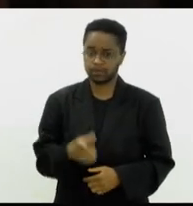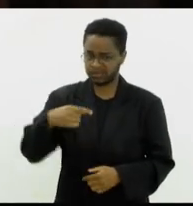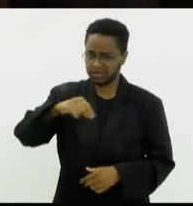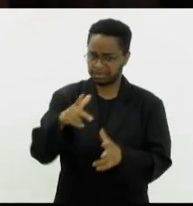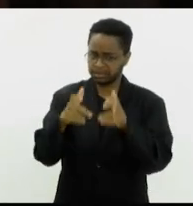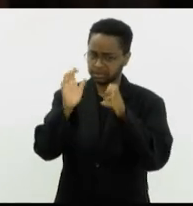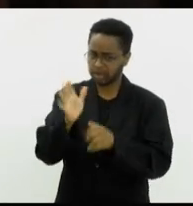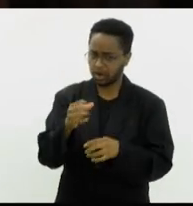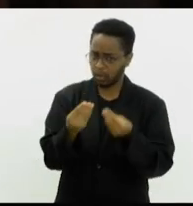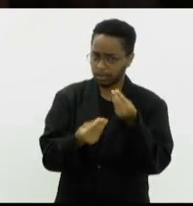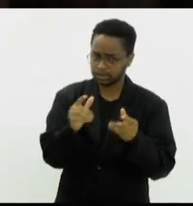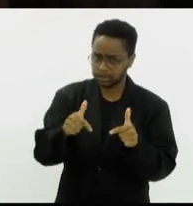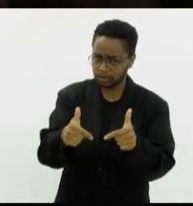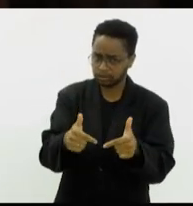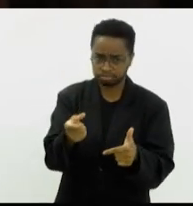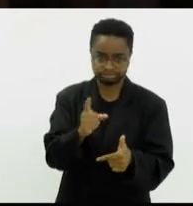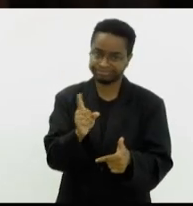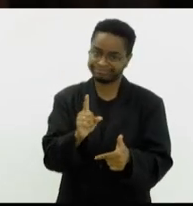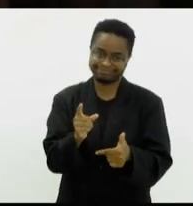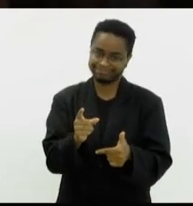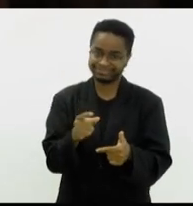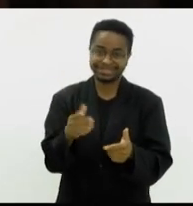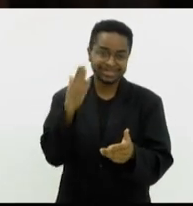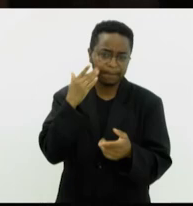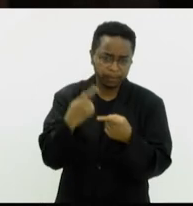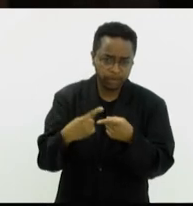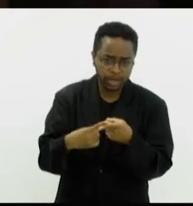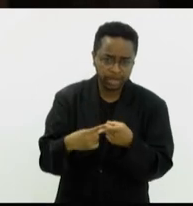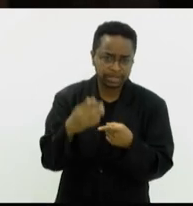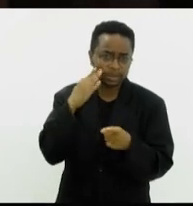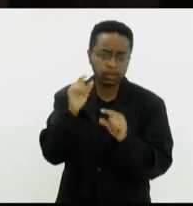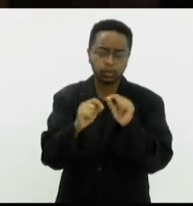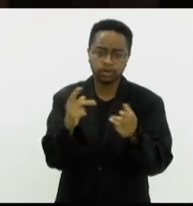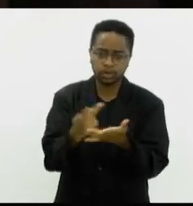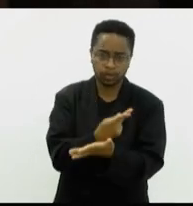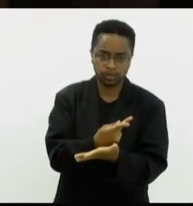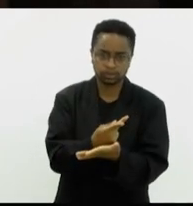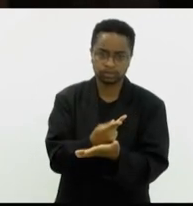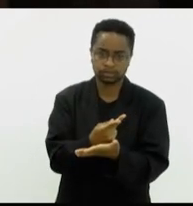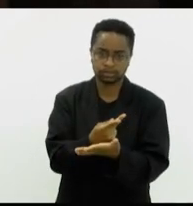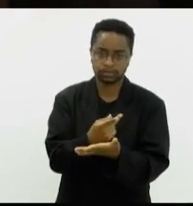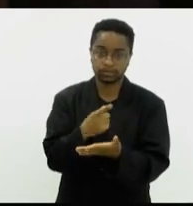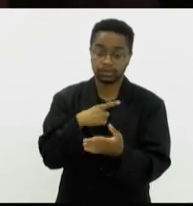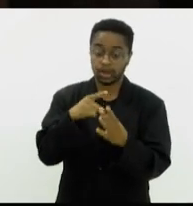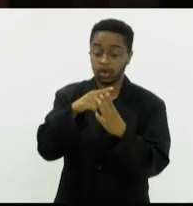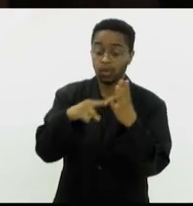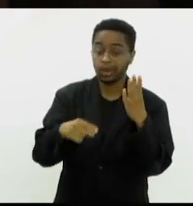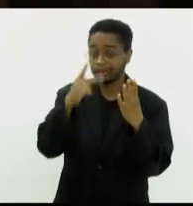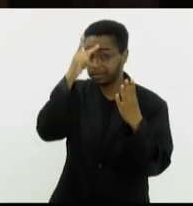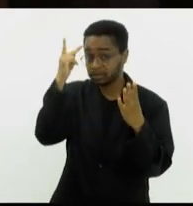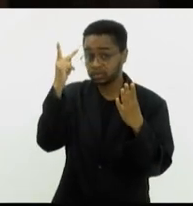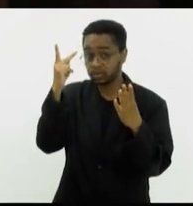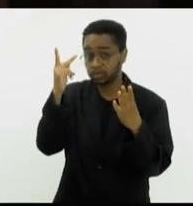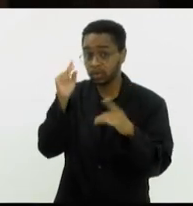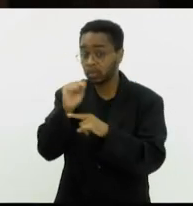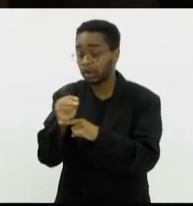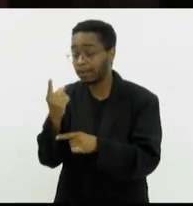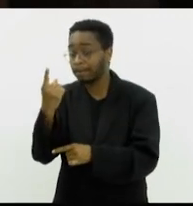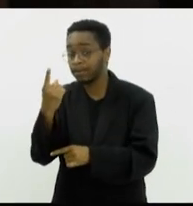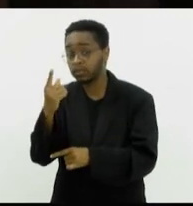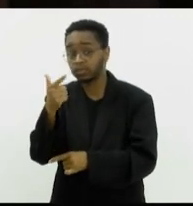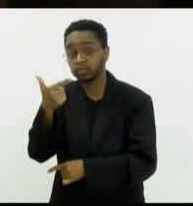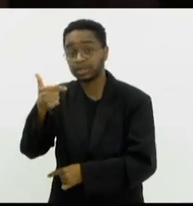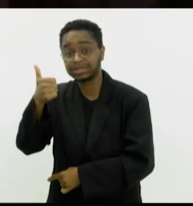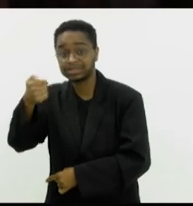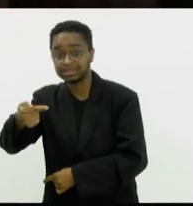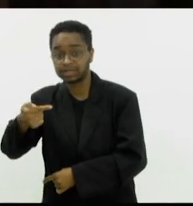estão fazendo não né O senhor sabe por quê O senhor sabe o que que tá acontecendo quatro para 1217 presos